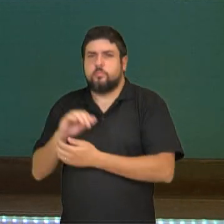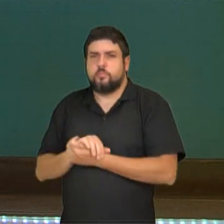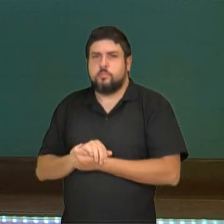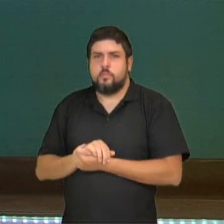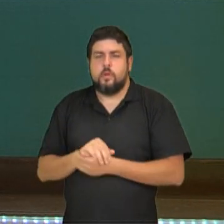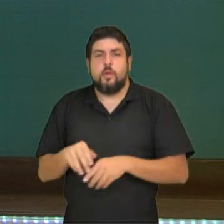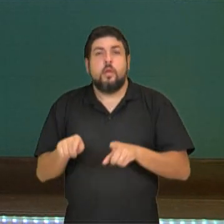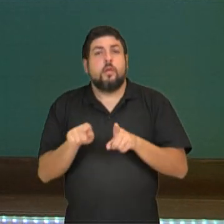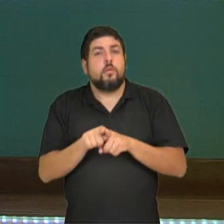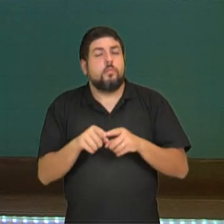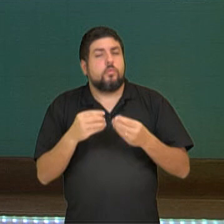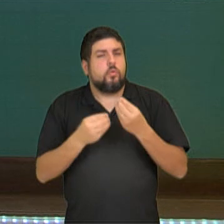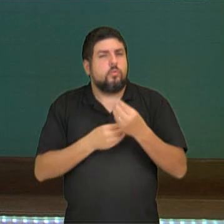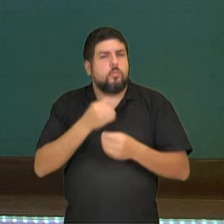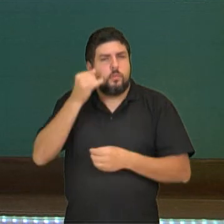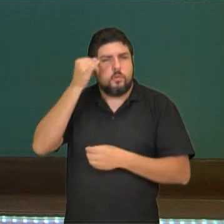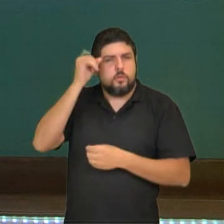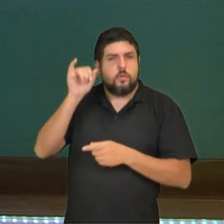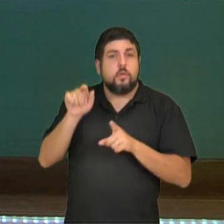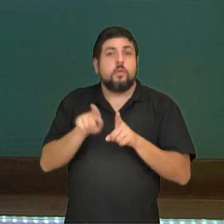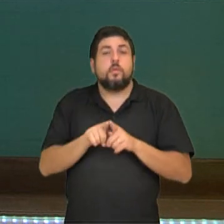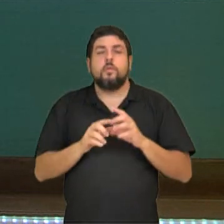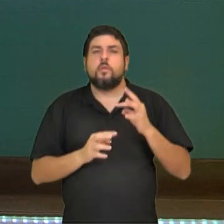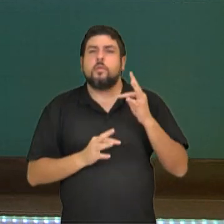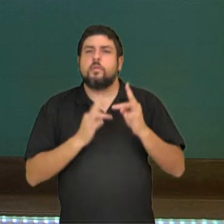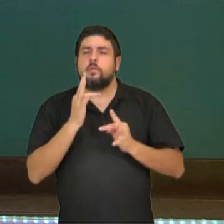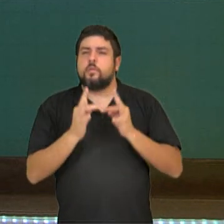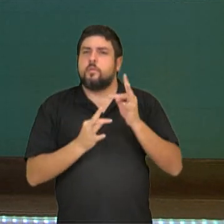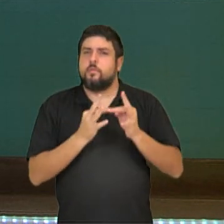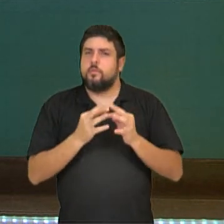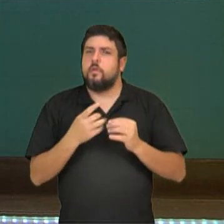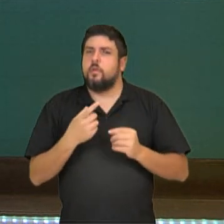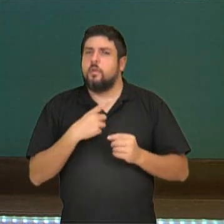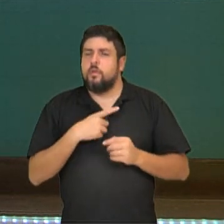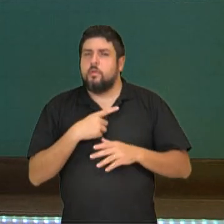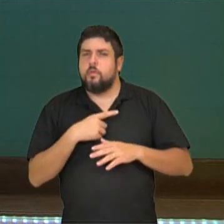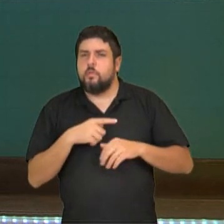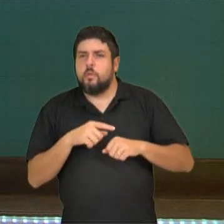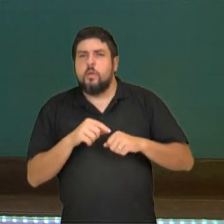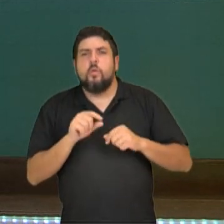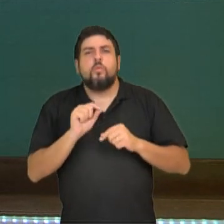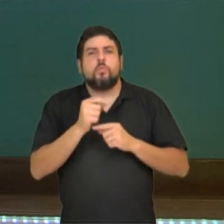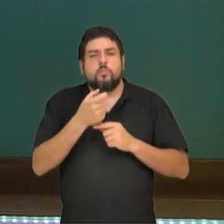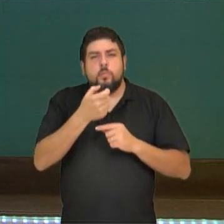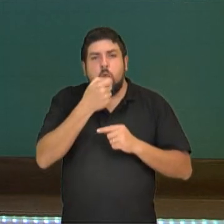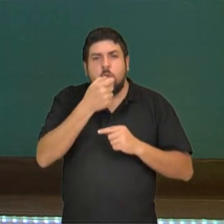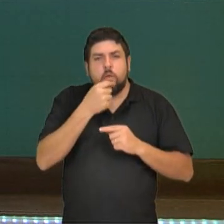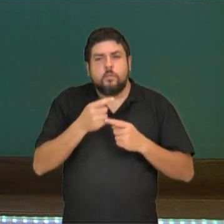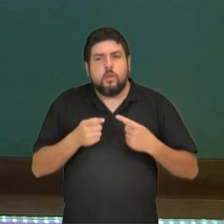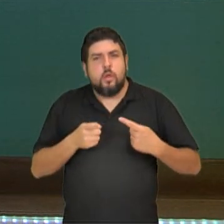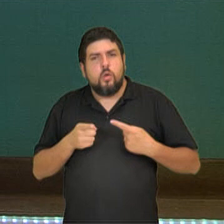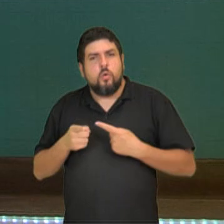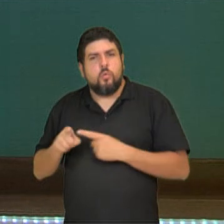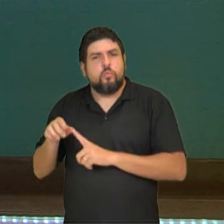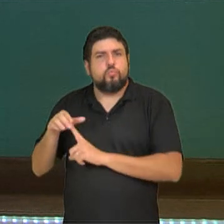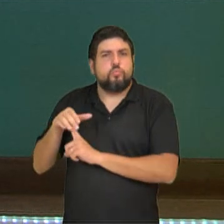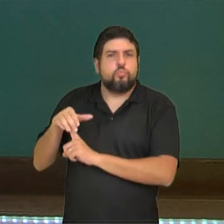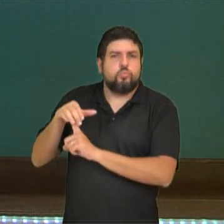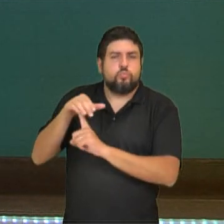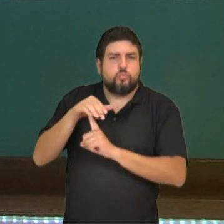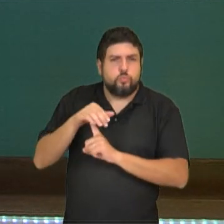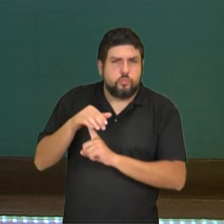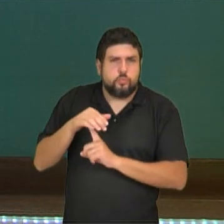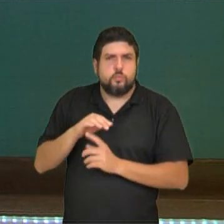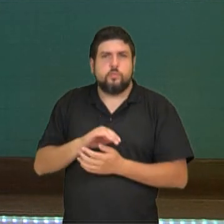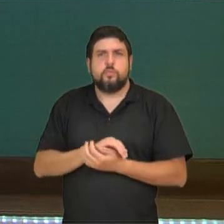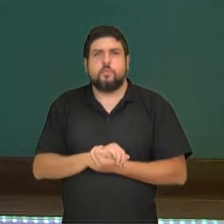como evitar e o tratamento, que a gente percebeu que tem os antifúngicos, que são os medicamentos para eliminar, para